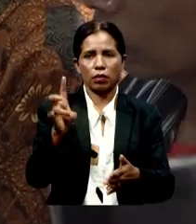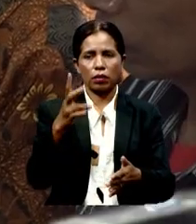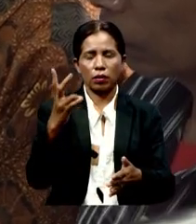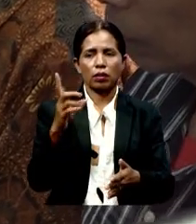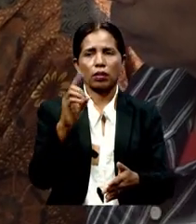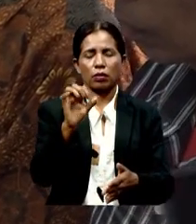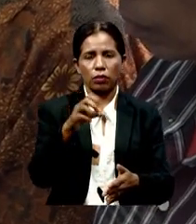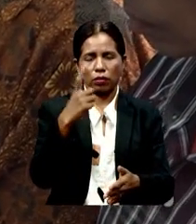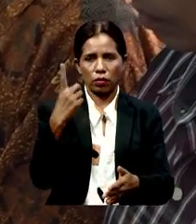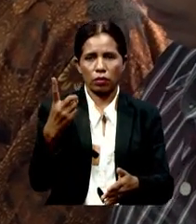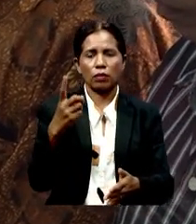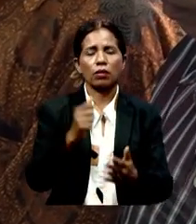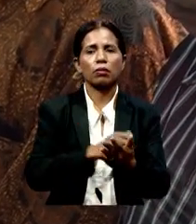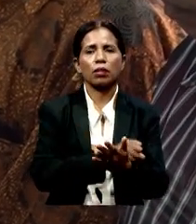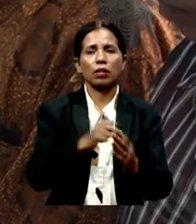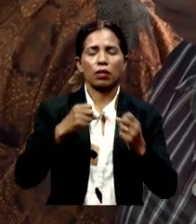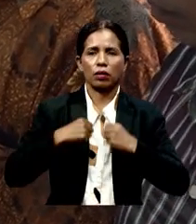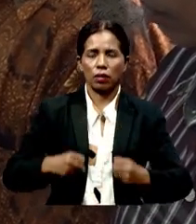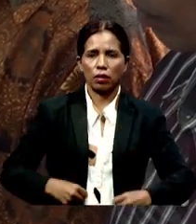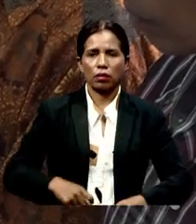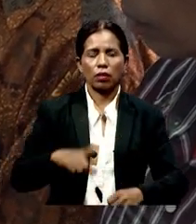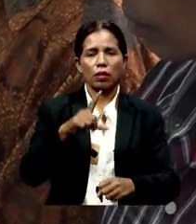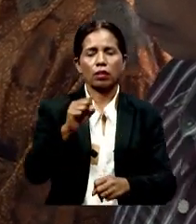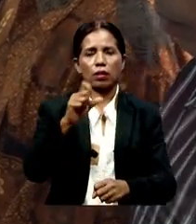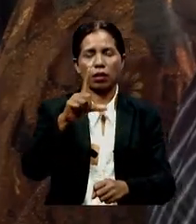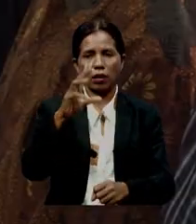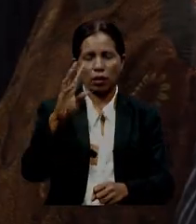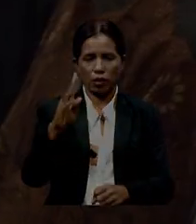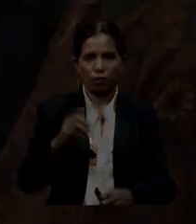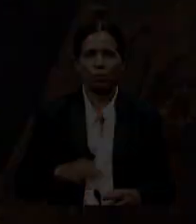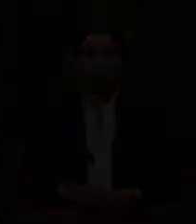fulan abril, kono ba estatuto combatentes libertação nacional. Marito da Costa, ZMN.